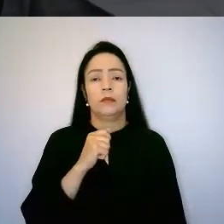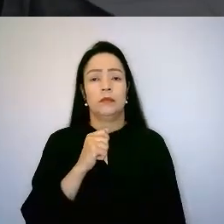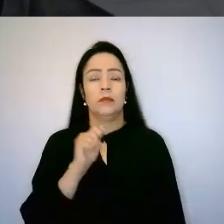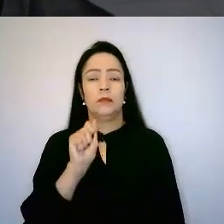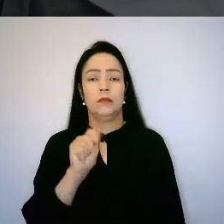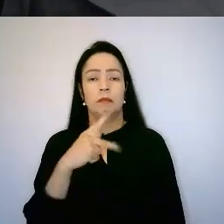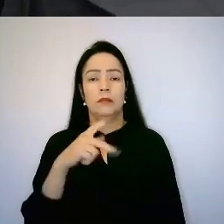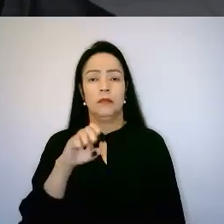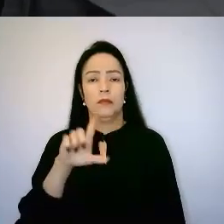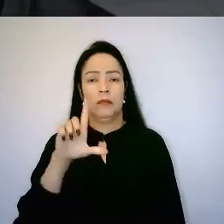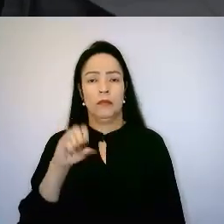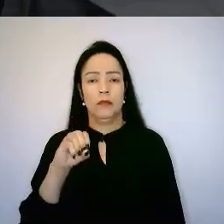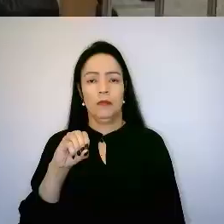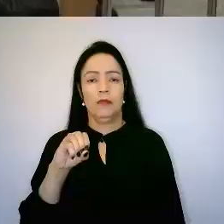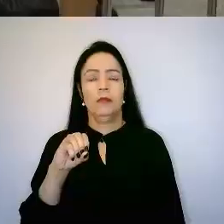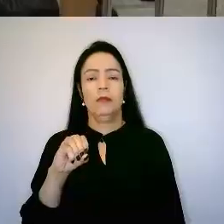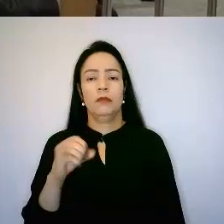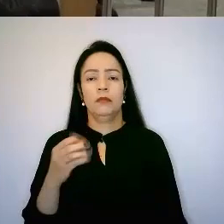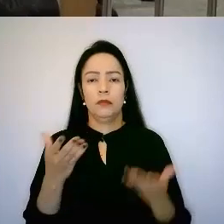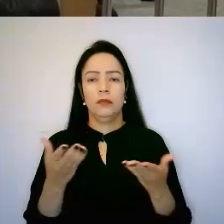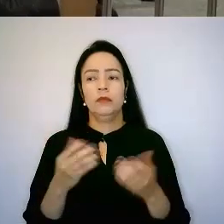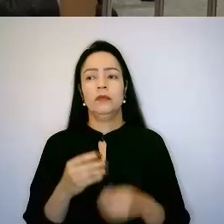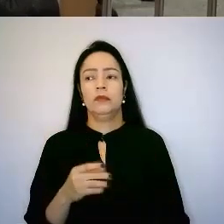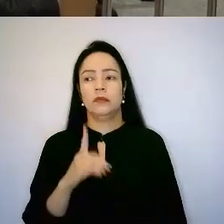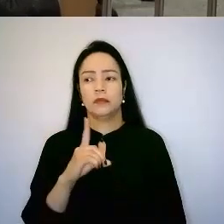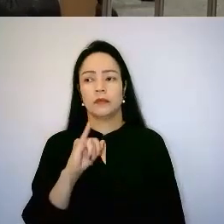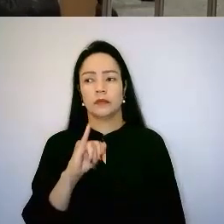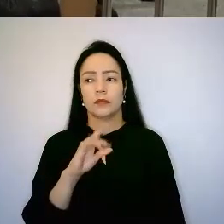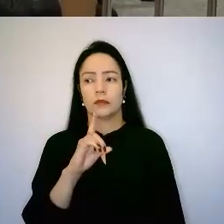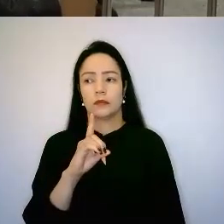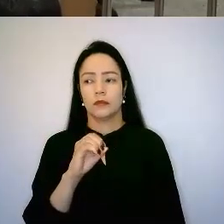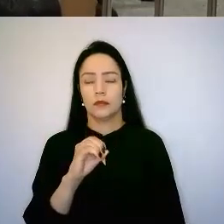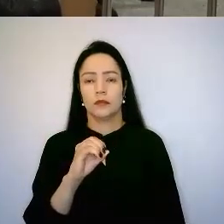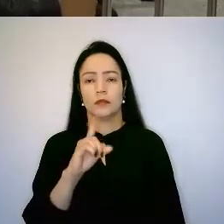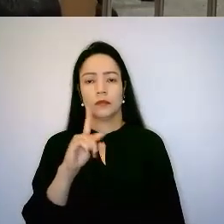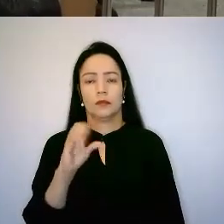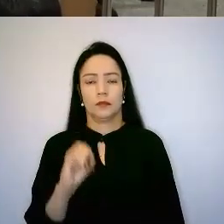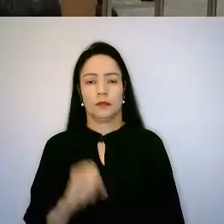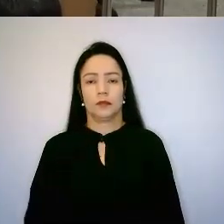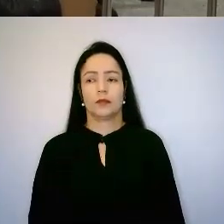abraço do Diogo obrigado